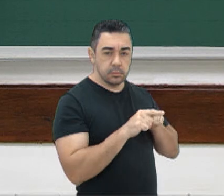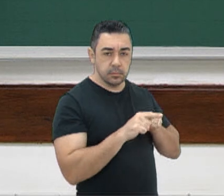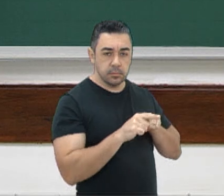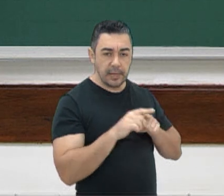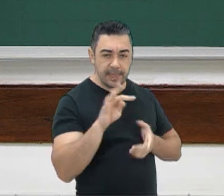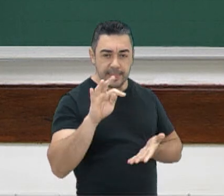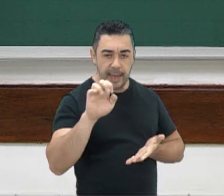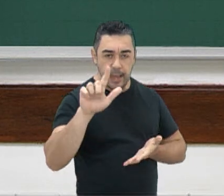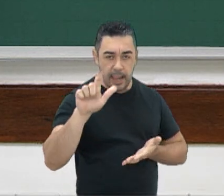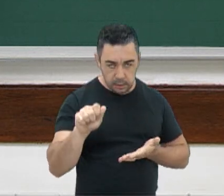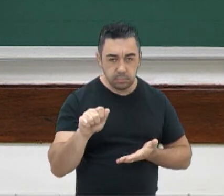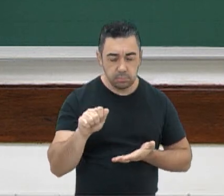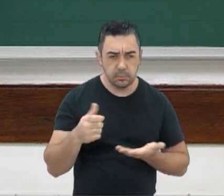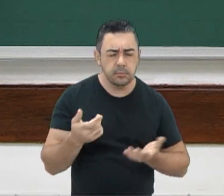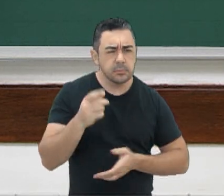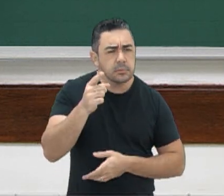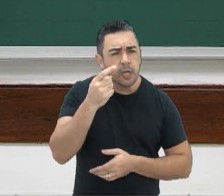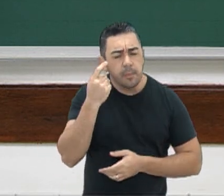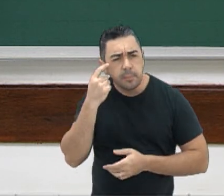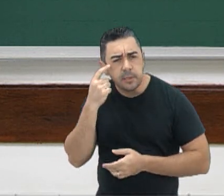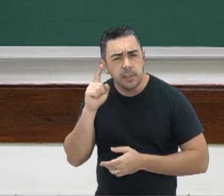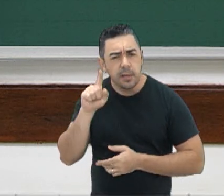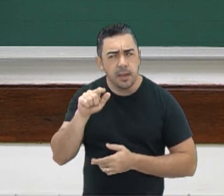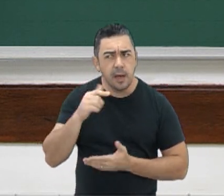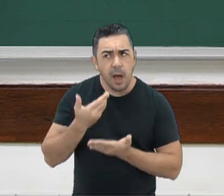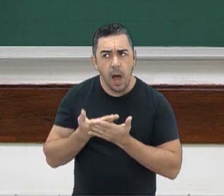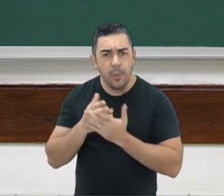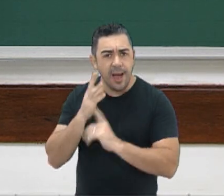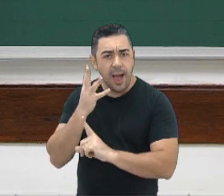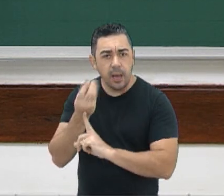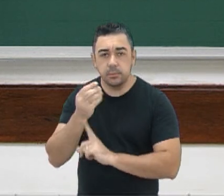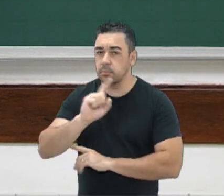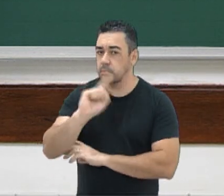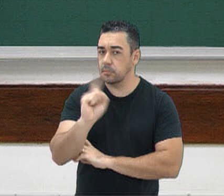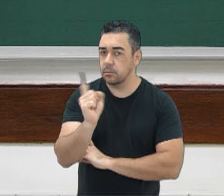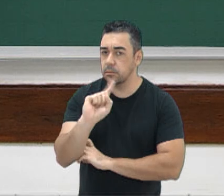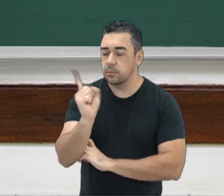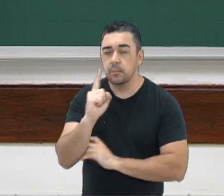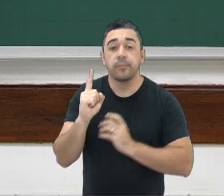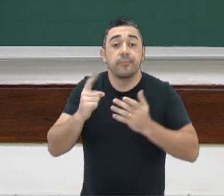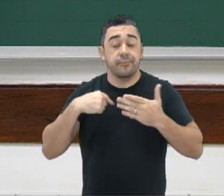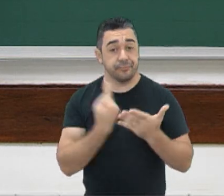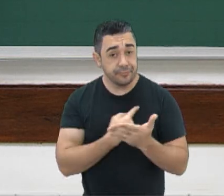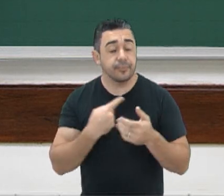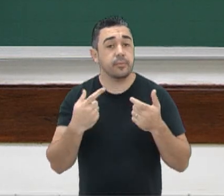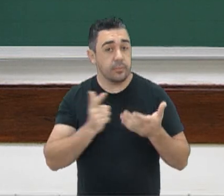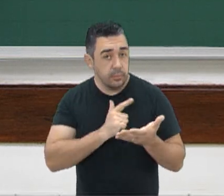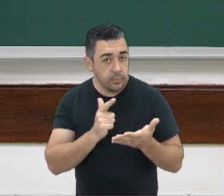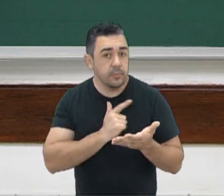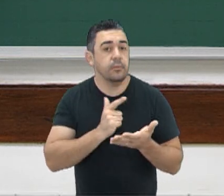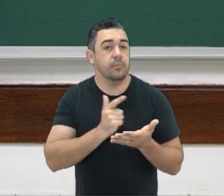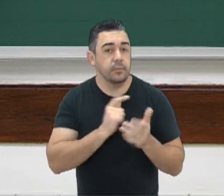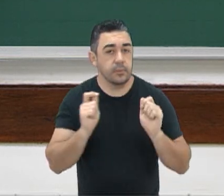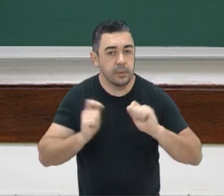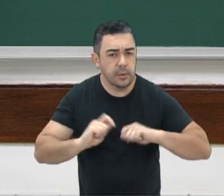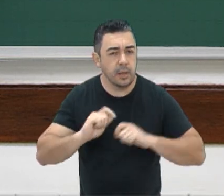você questione se isso é uma aula de arte, não, porque nós temos